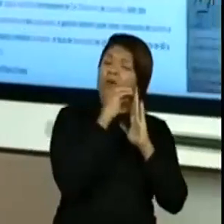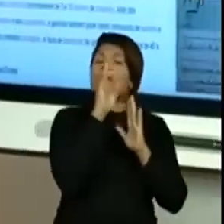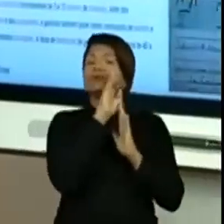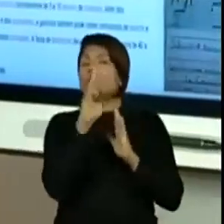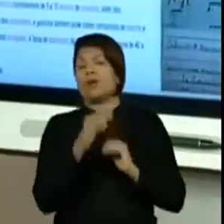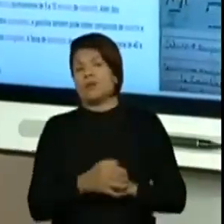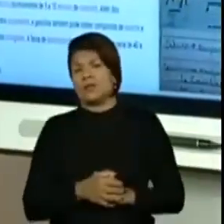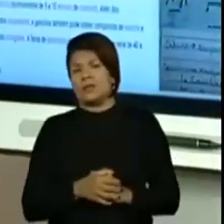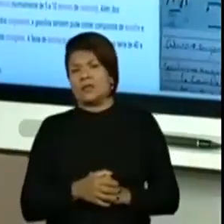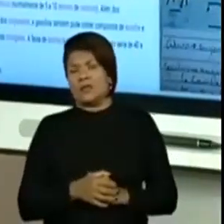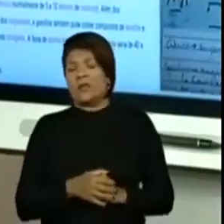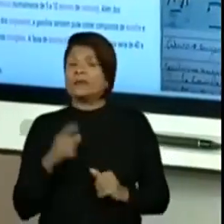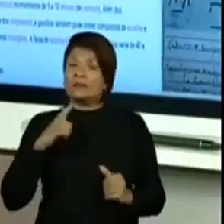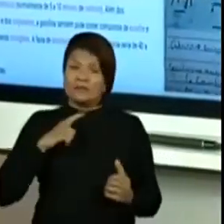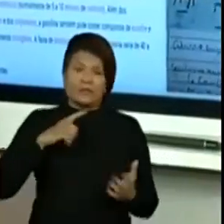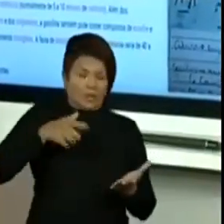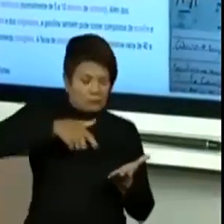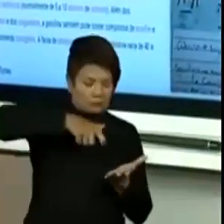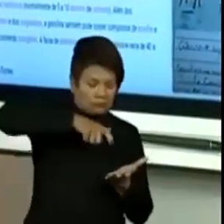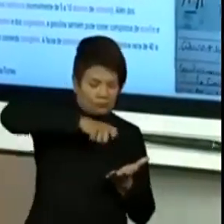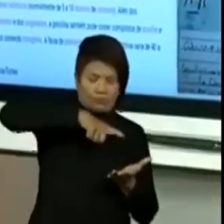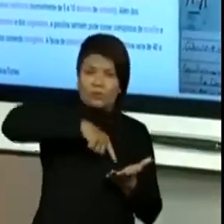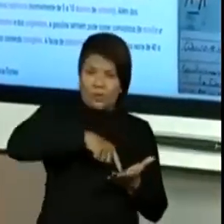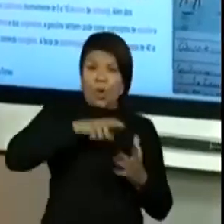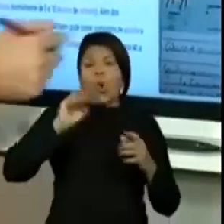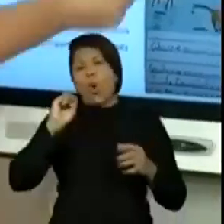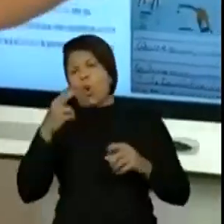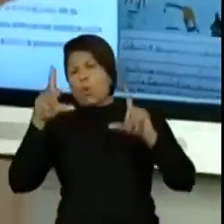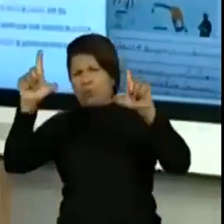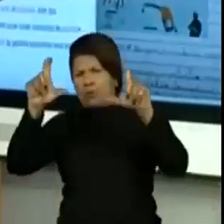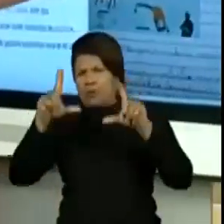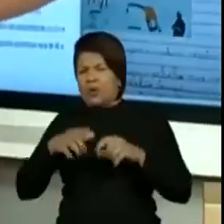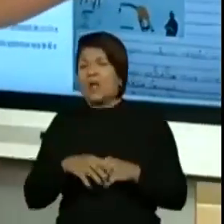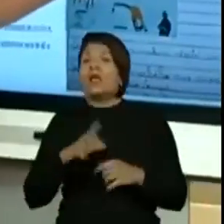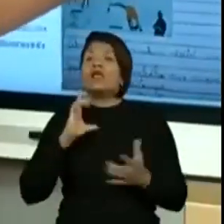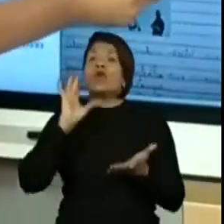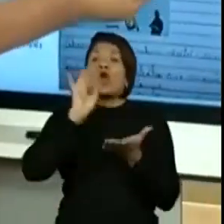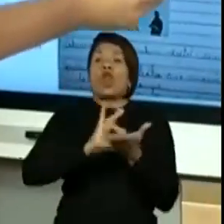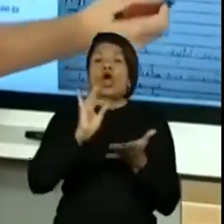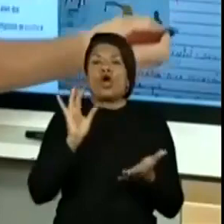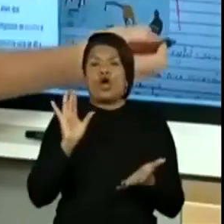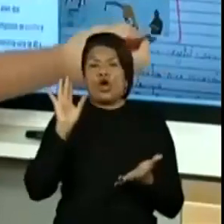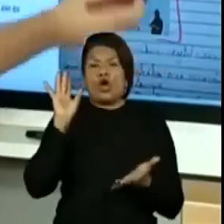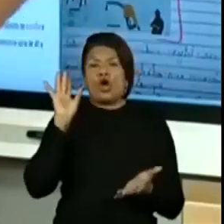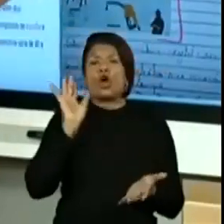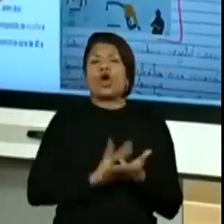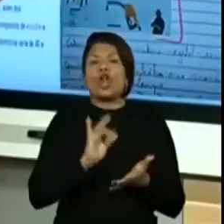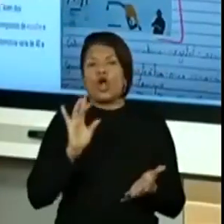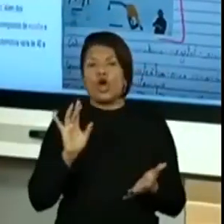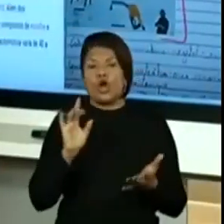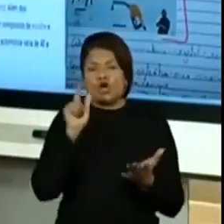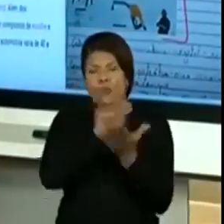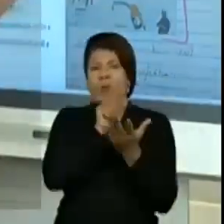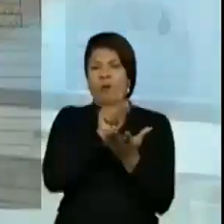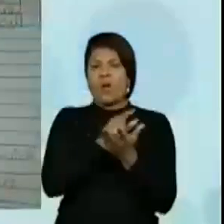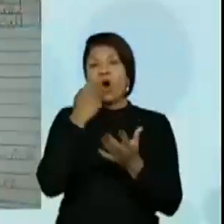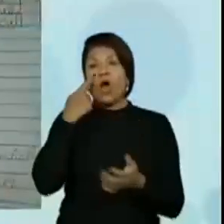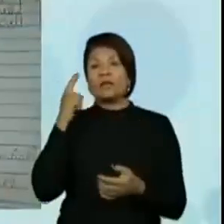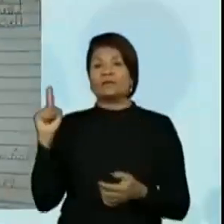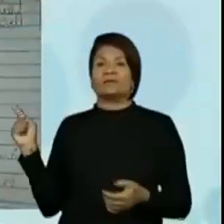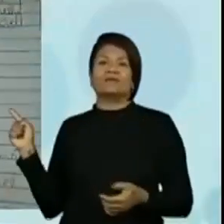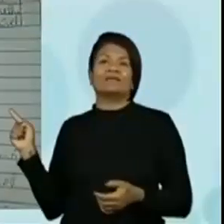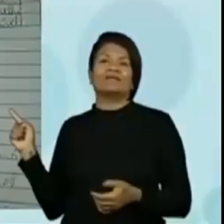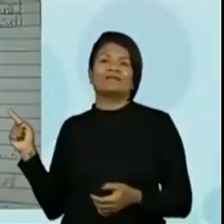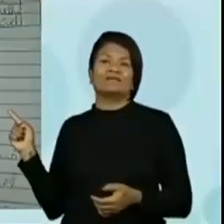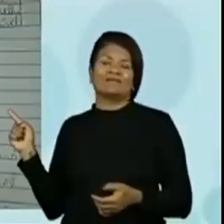ela tira o print, ou seja, do celular, da televisão, não sei de onde ela tira o print, e aí ela cola na folha. Olha que interessante. Ela cola na folha